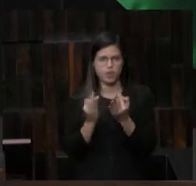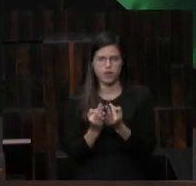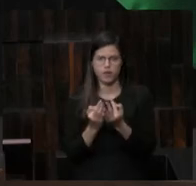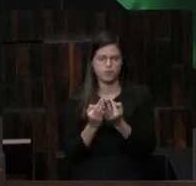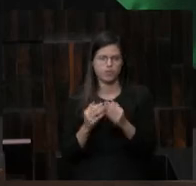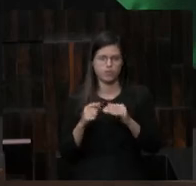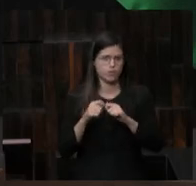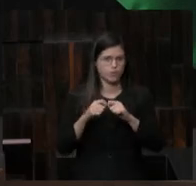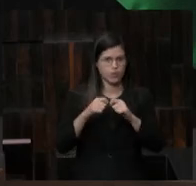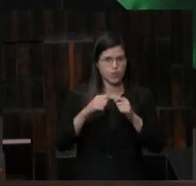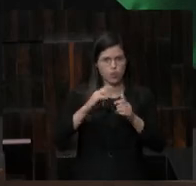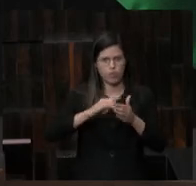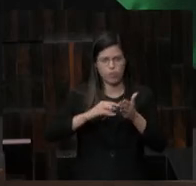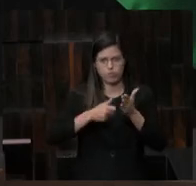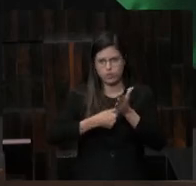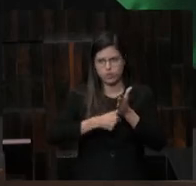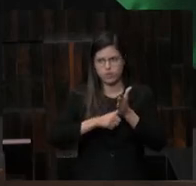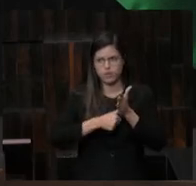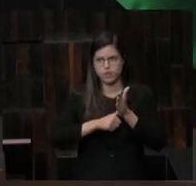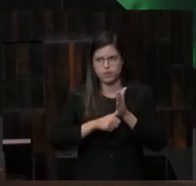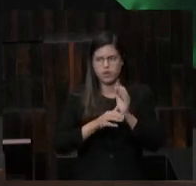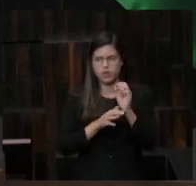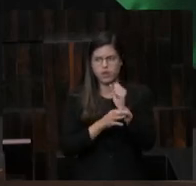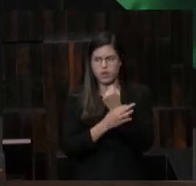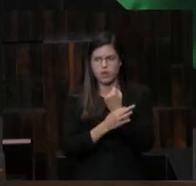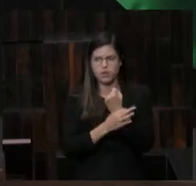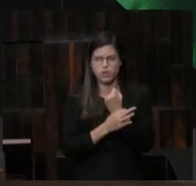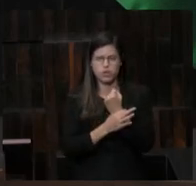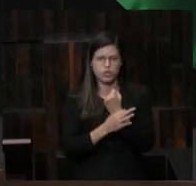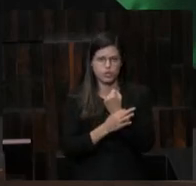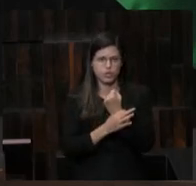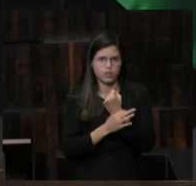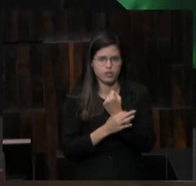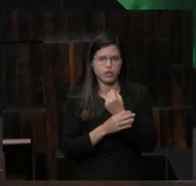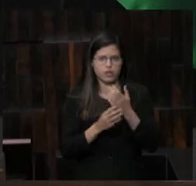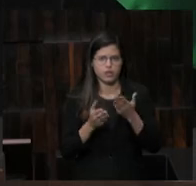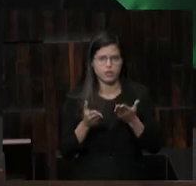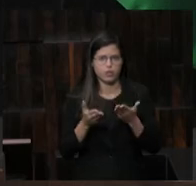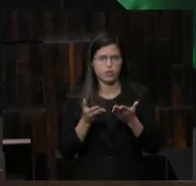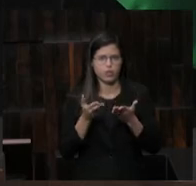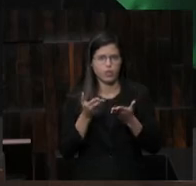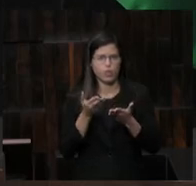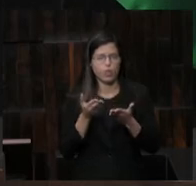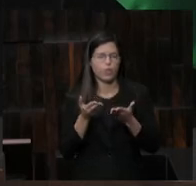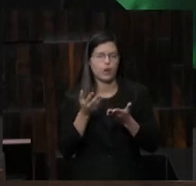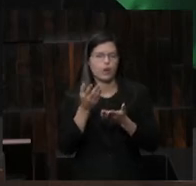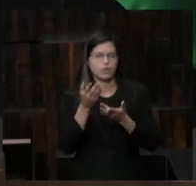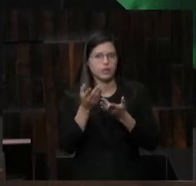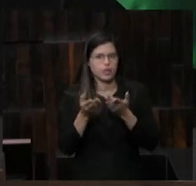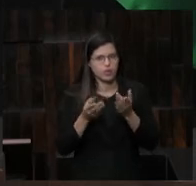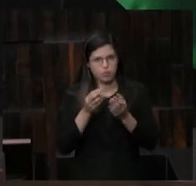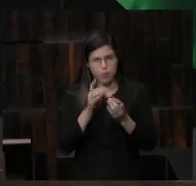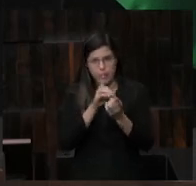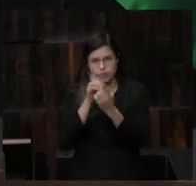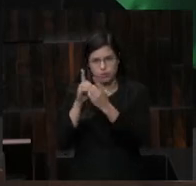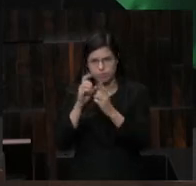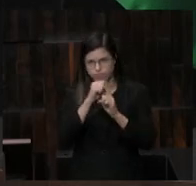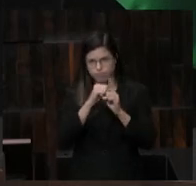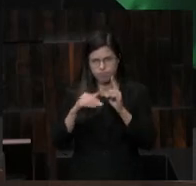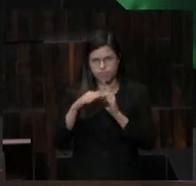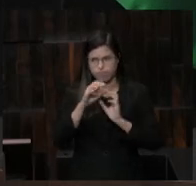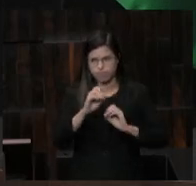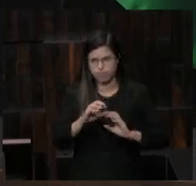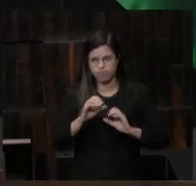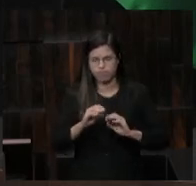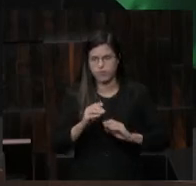identidade para que tenha a garantia de um atendimento social, educação, saúde, sem um